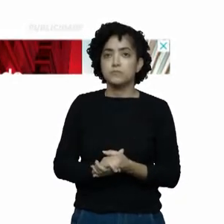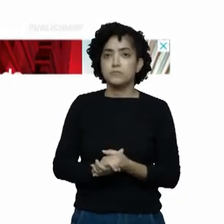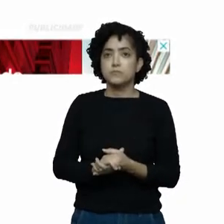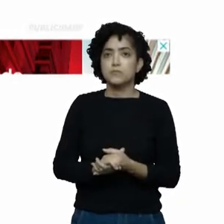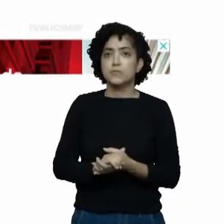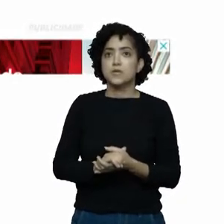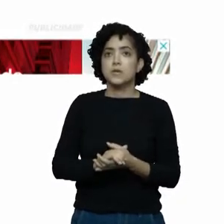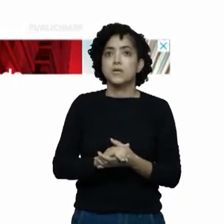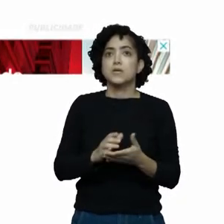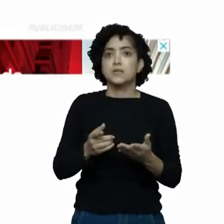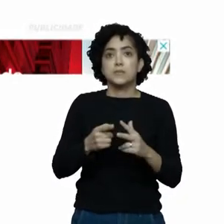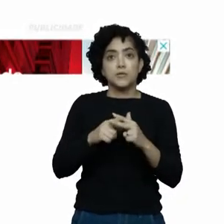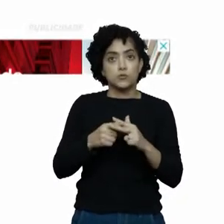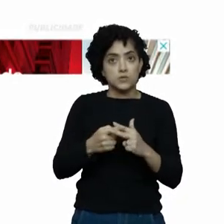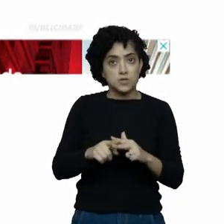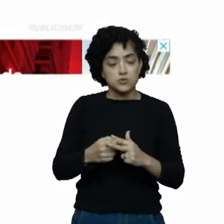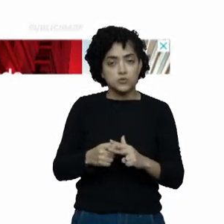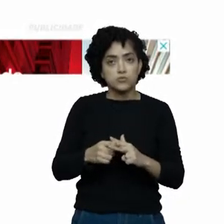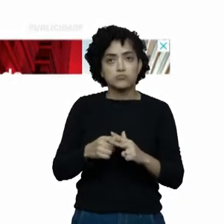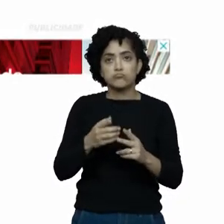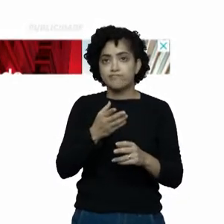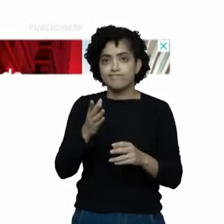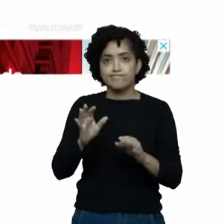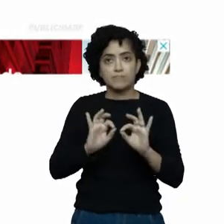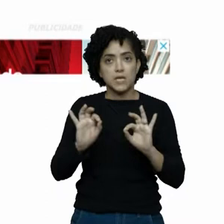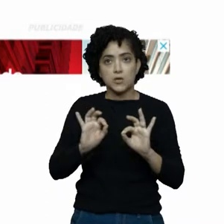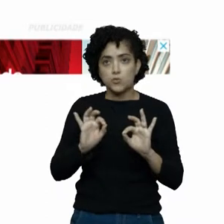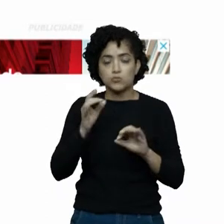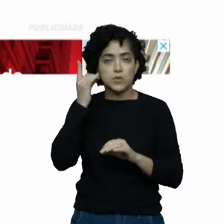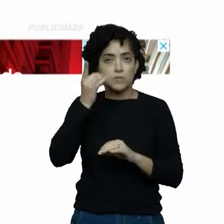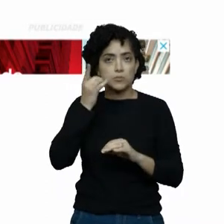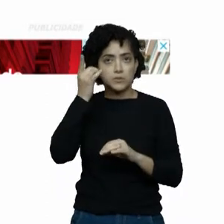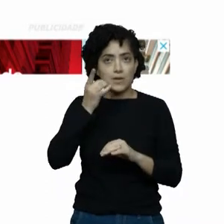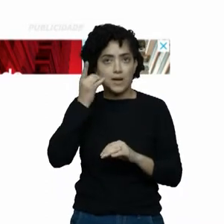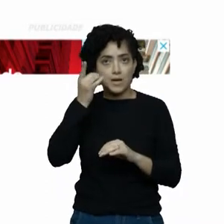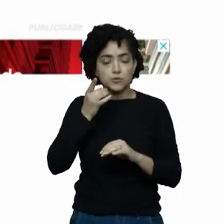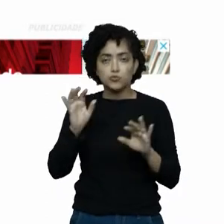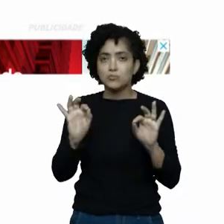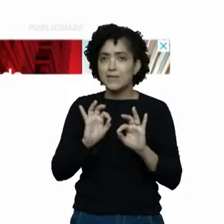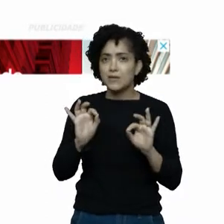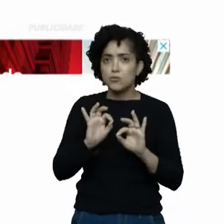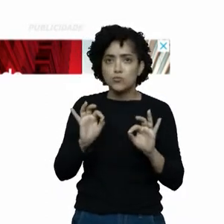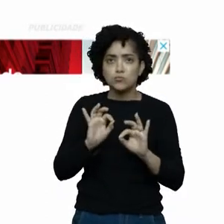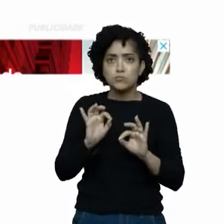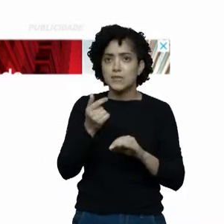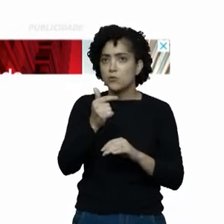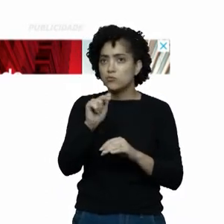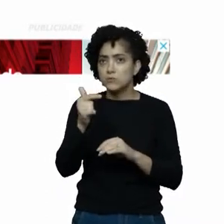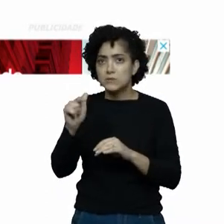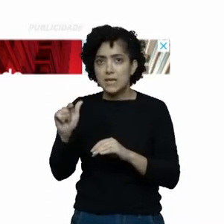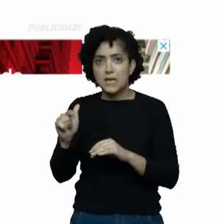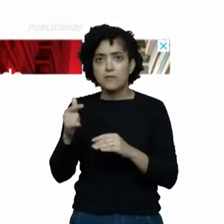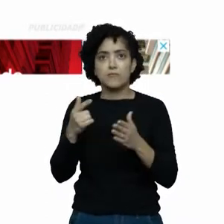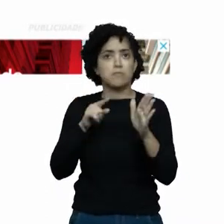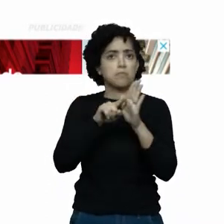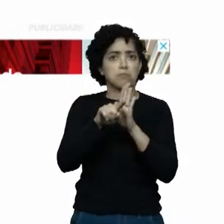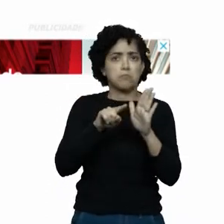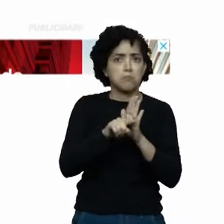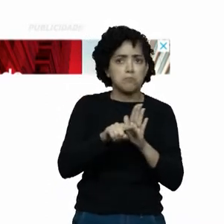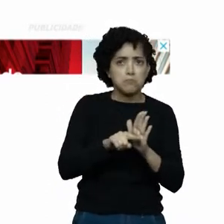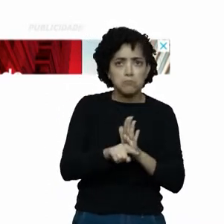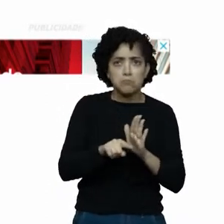pacotes reajuste nenhum Deputado nenhum deputado nem um tempo estado refutou o acordo de